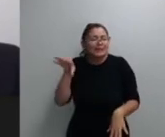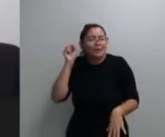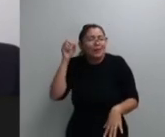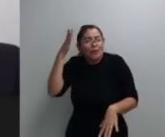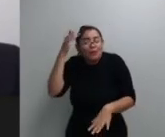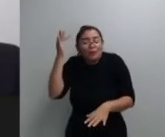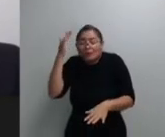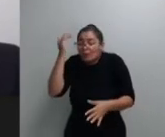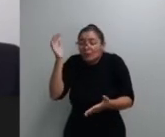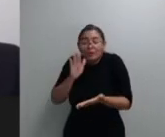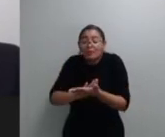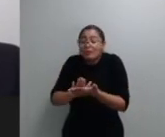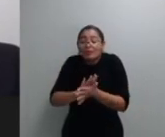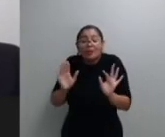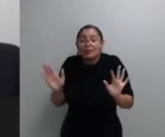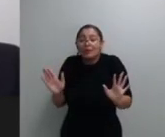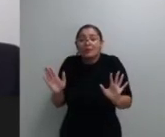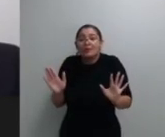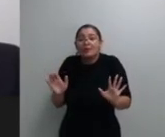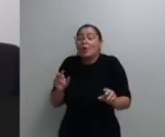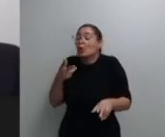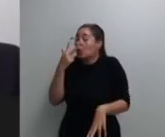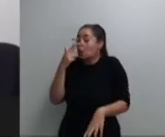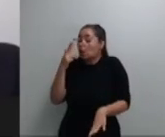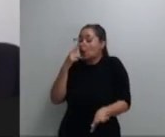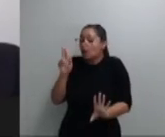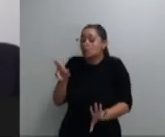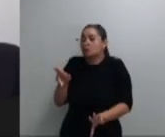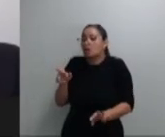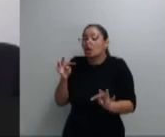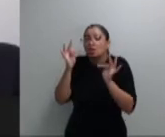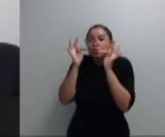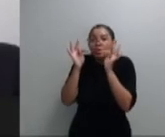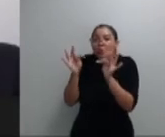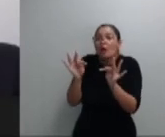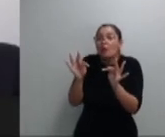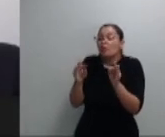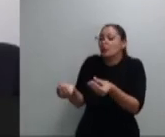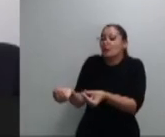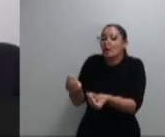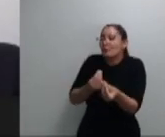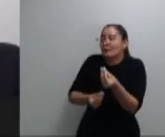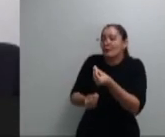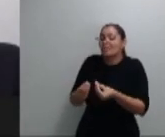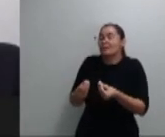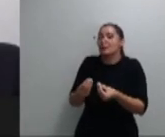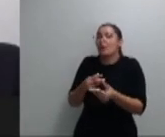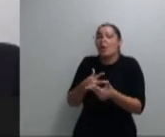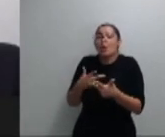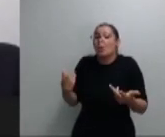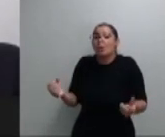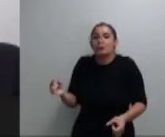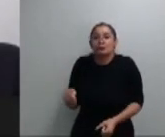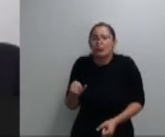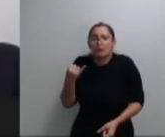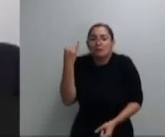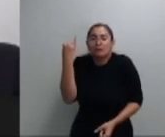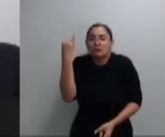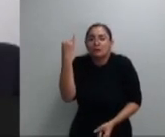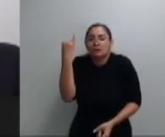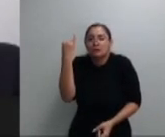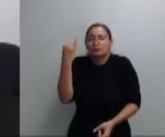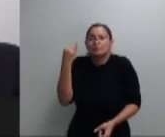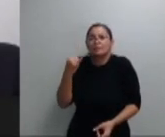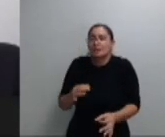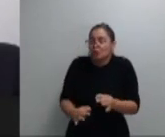sabe que não vai ter utilidade porque é ele acha que as testemunhas não vão trazer algum elemento importante para a formação da sua